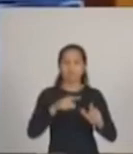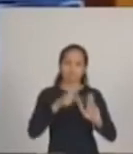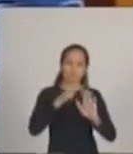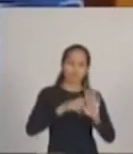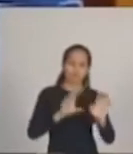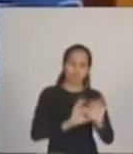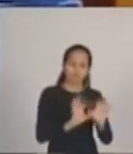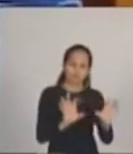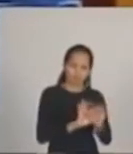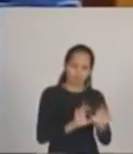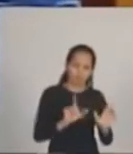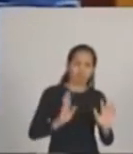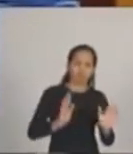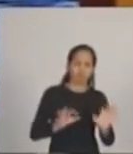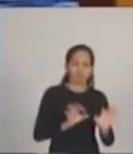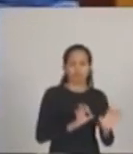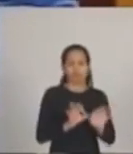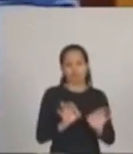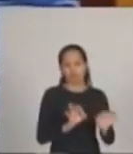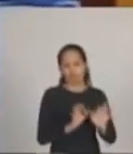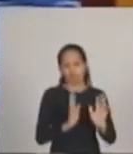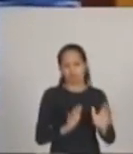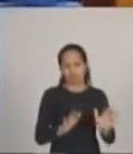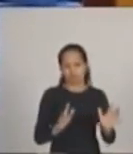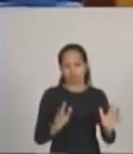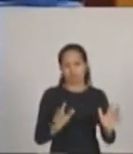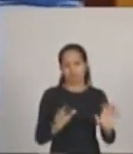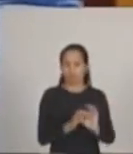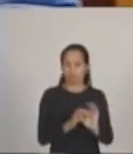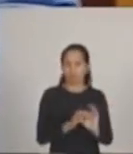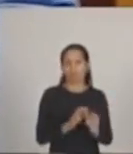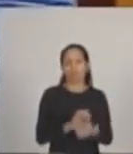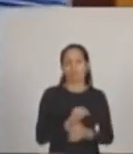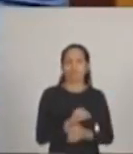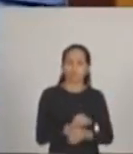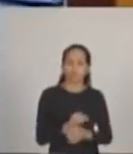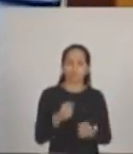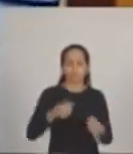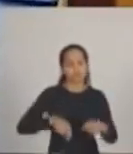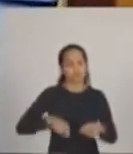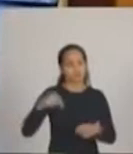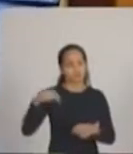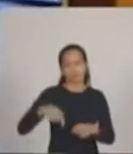e já ter jurisprudência em relação a isso, de não se tramitar nessa casa